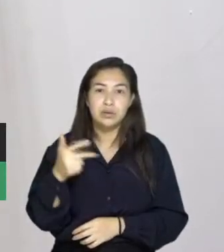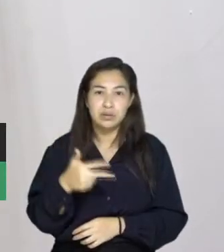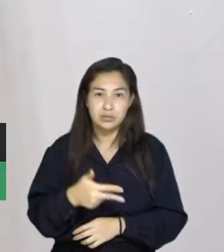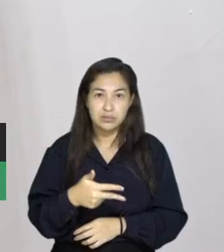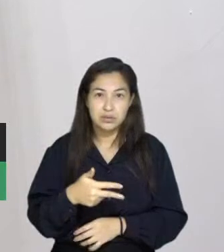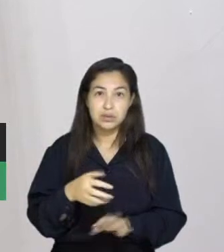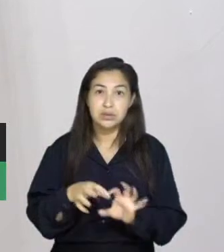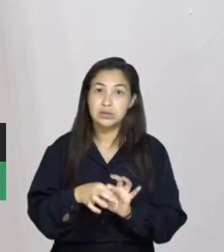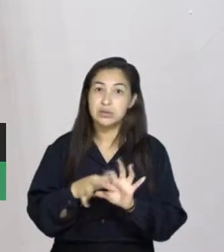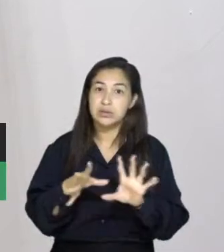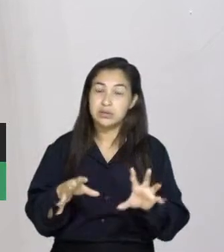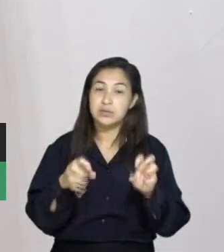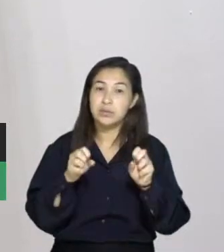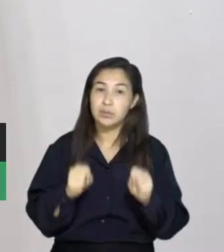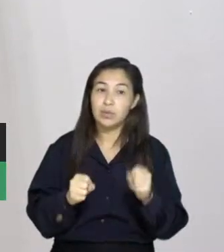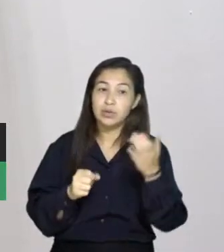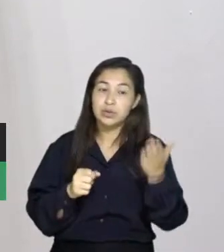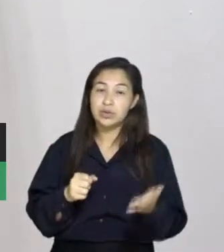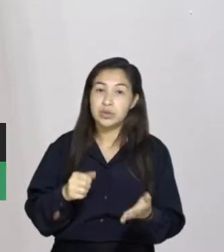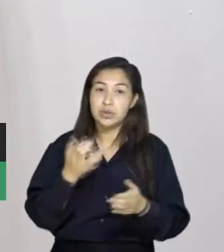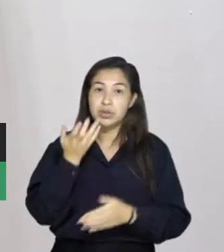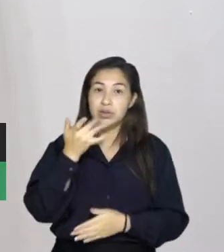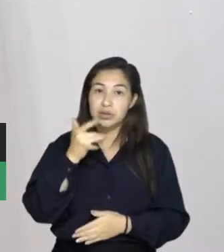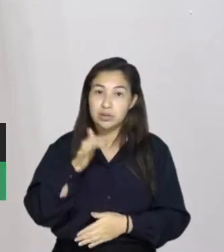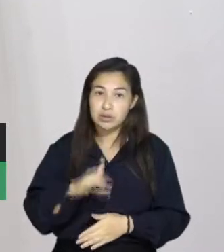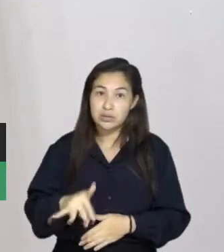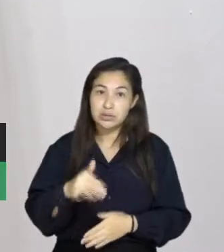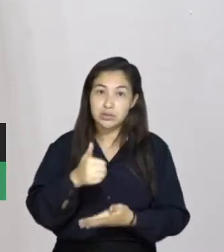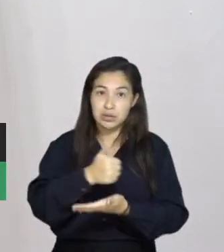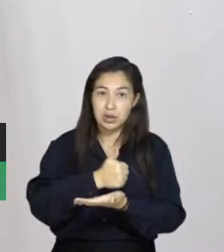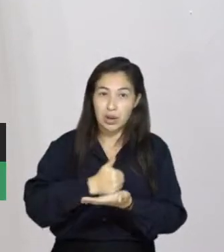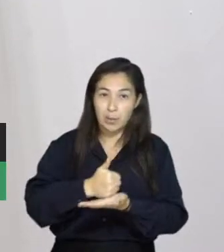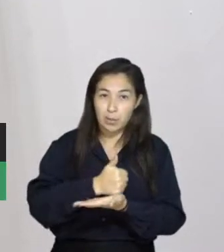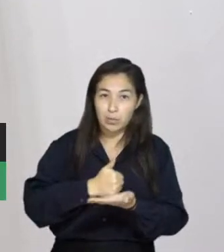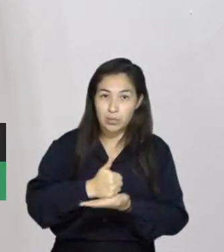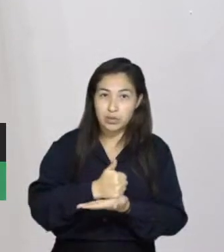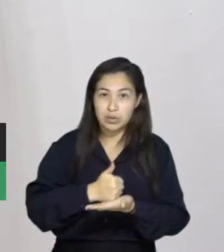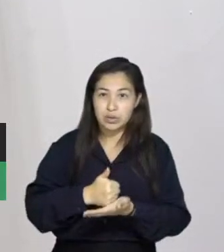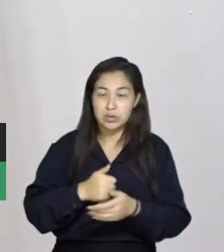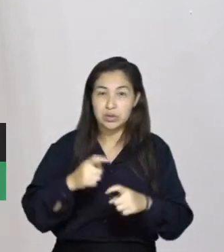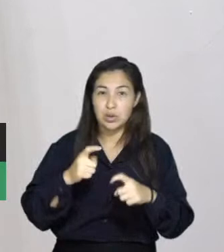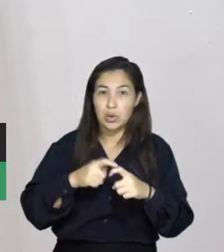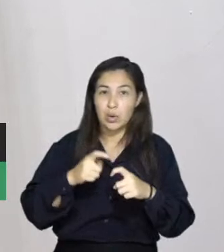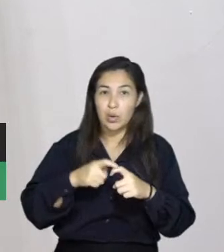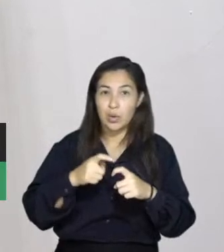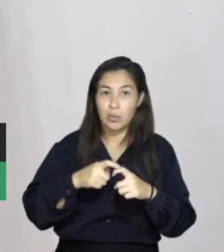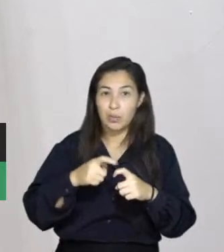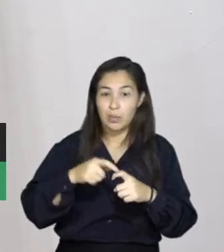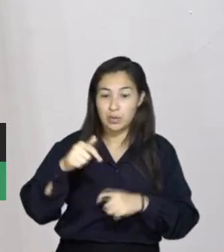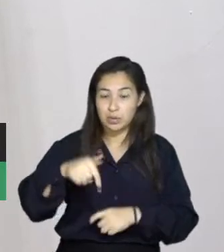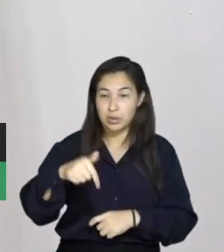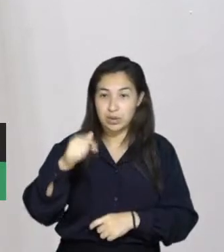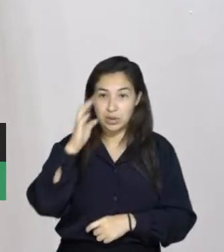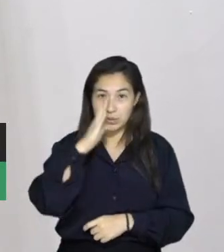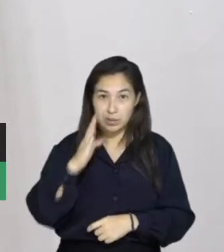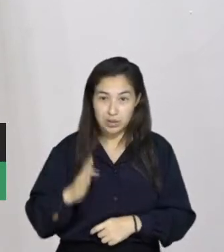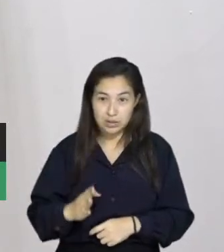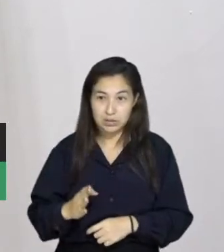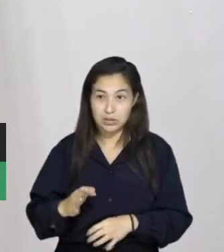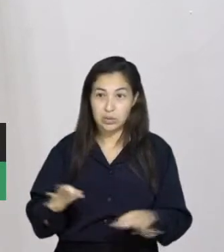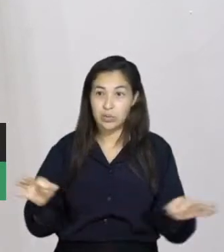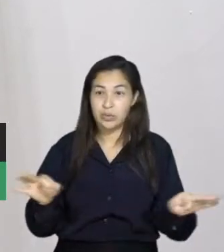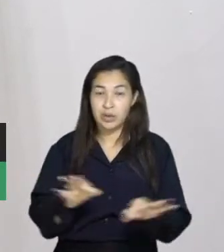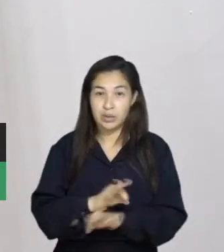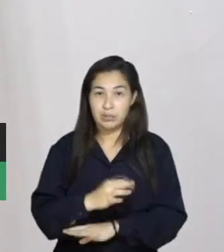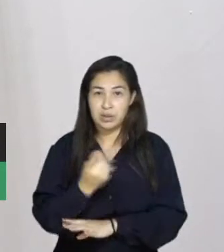que estas crianças fossem medicadas no Brasil e não mais nos Estados Unidos, reduzindo o custo e